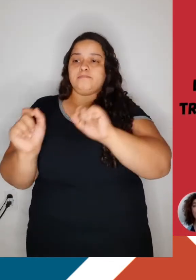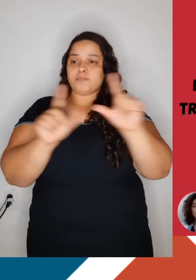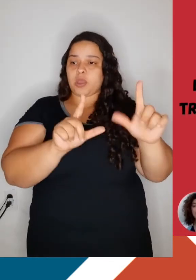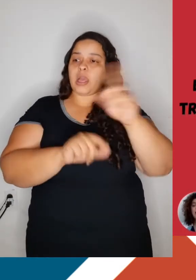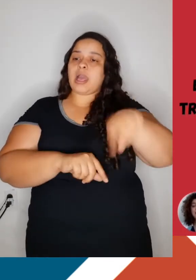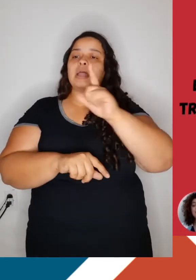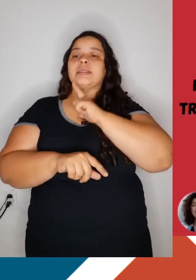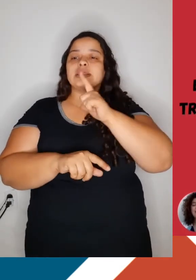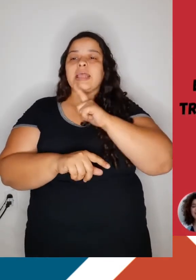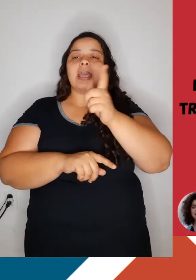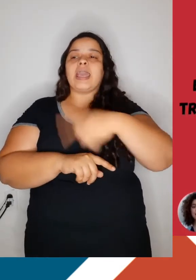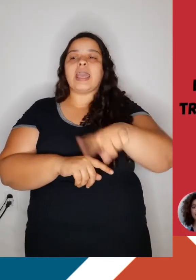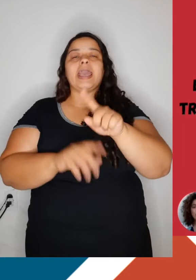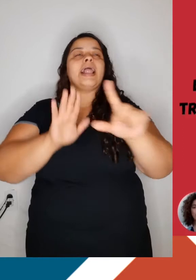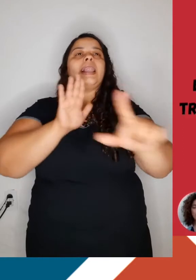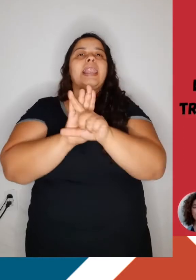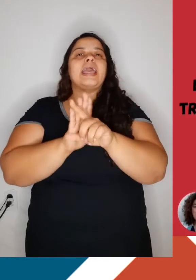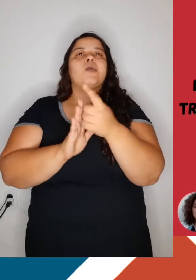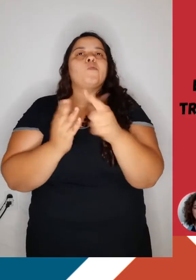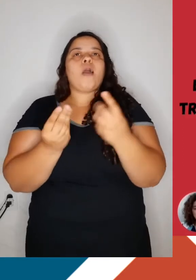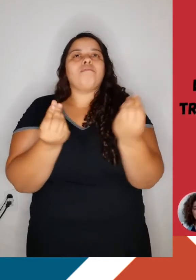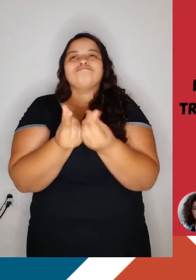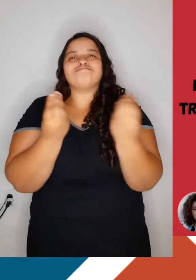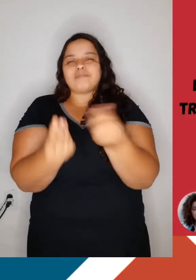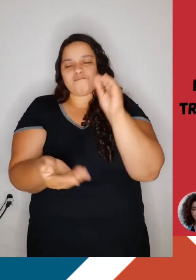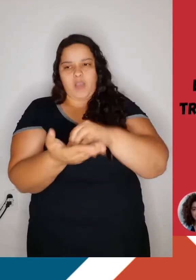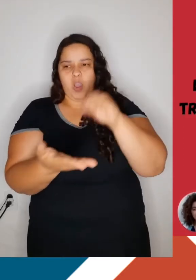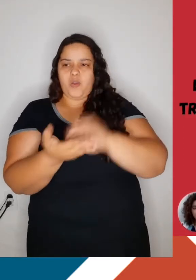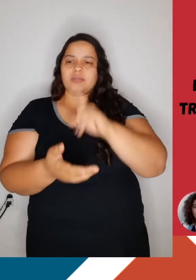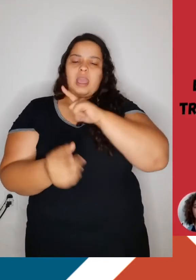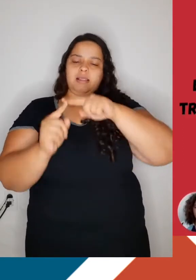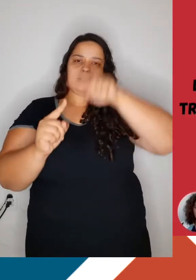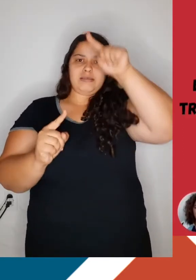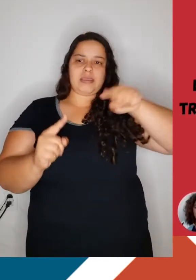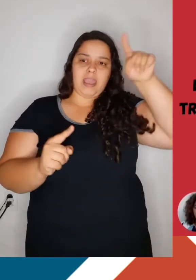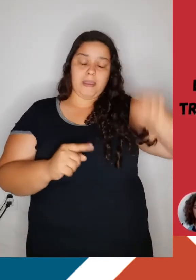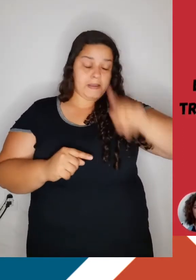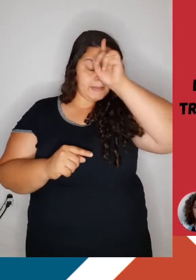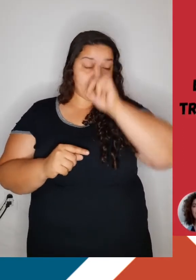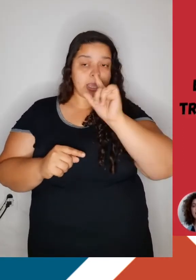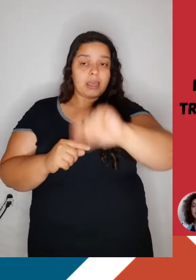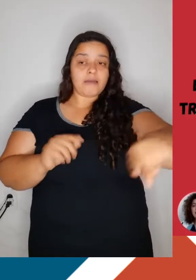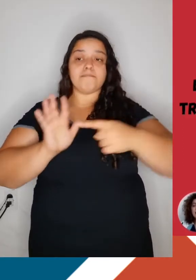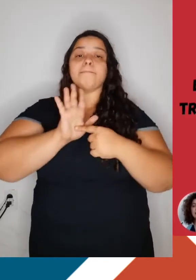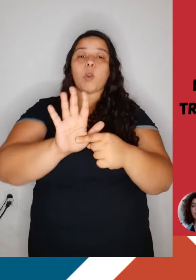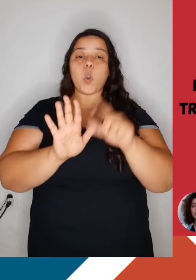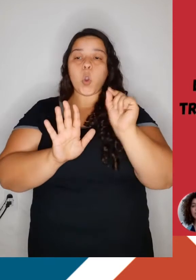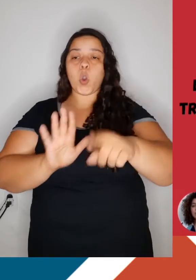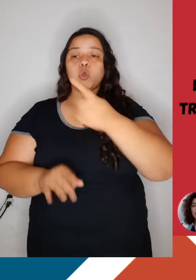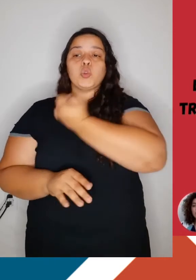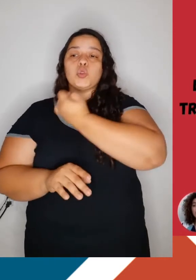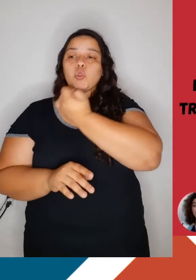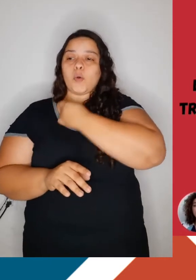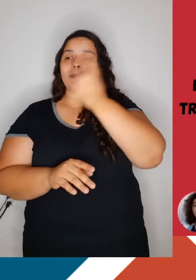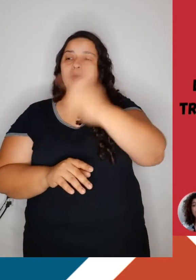que demonstra a ineficiência da Lei Feijó. Essa linha amarela aqui do gráfico, né,